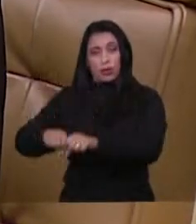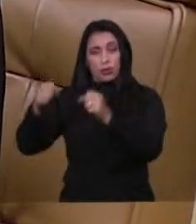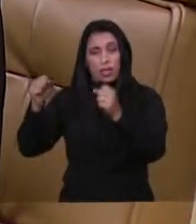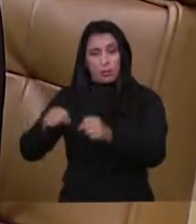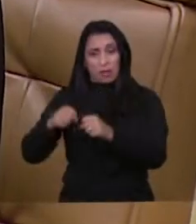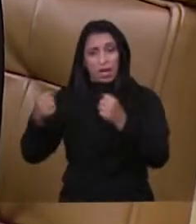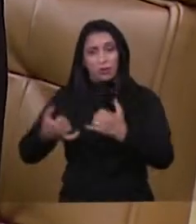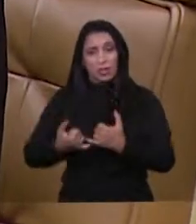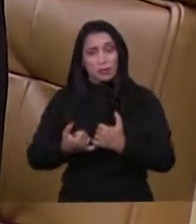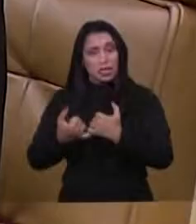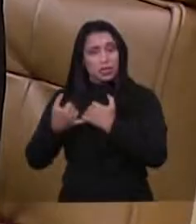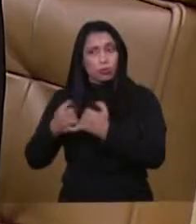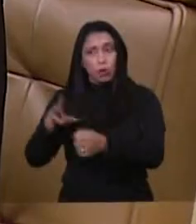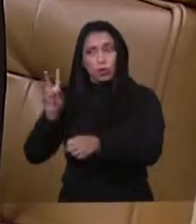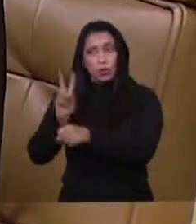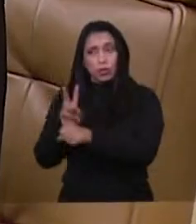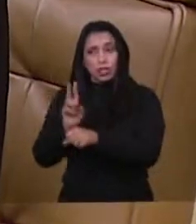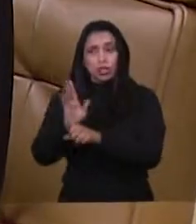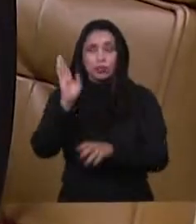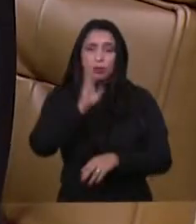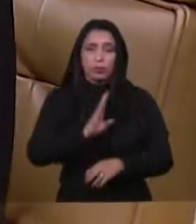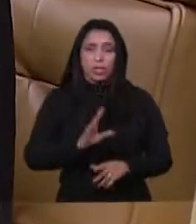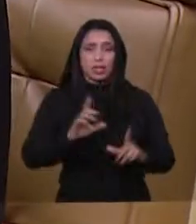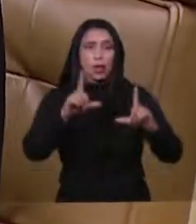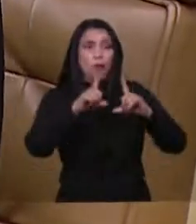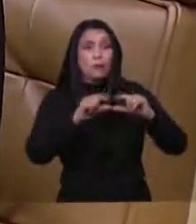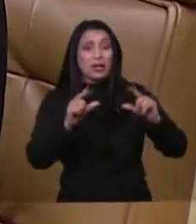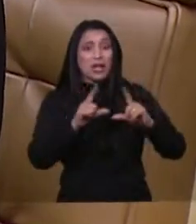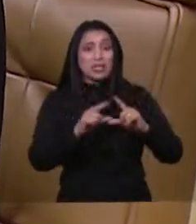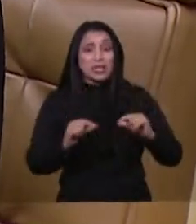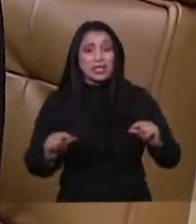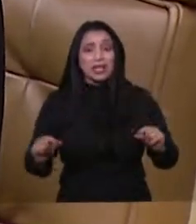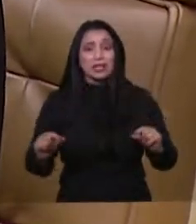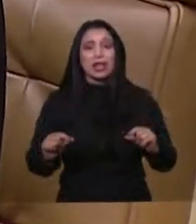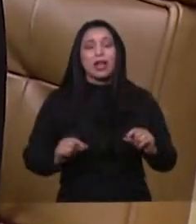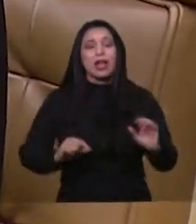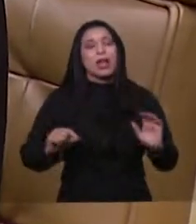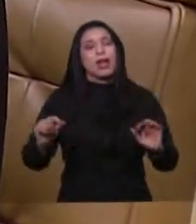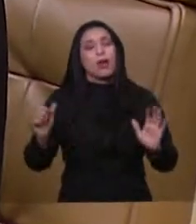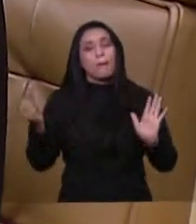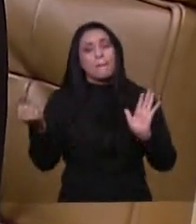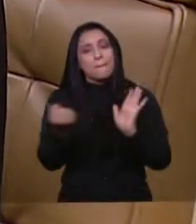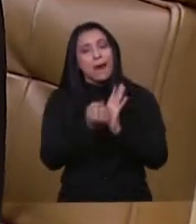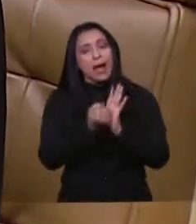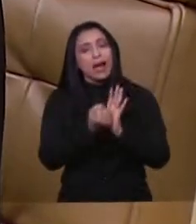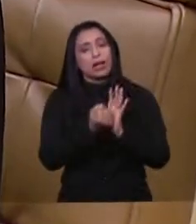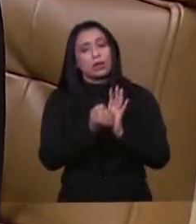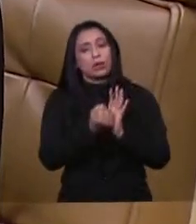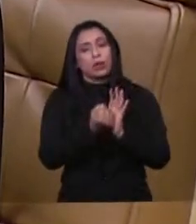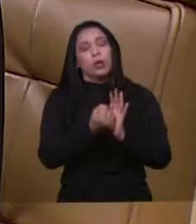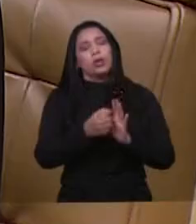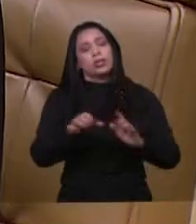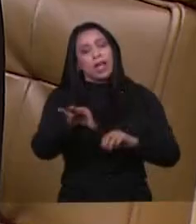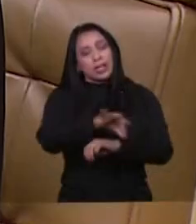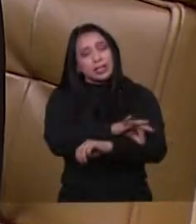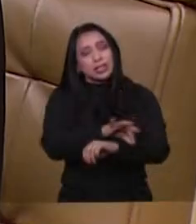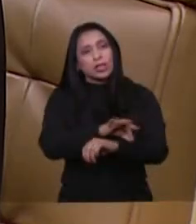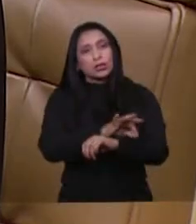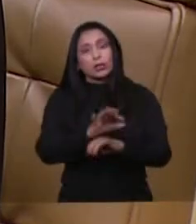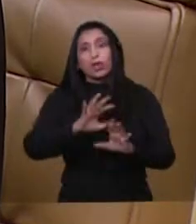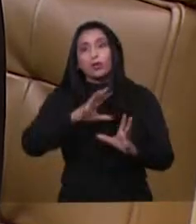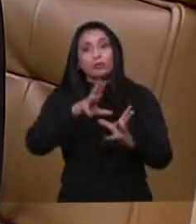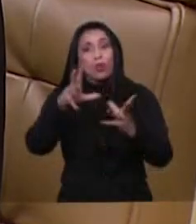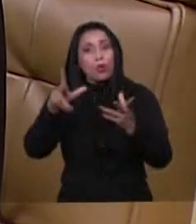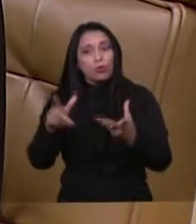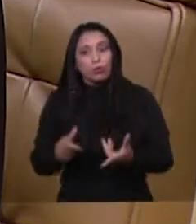patrimônio brasileiro. Registro que Brasília, marco da arquitetura e urbanismo, é a maior área tombada do mundo. No mesmo ato, também